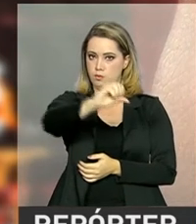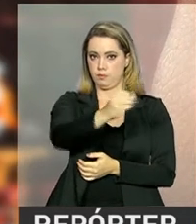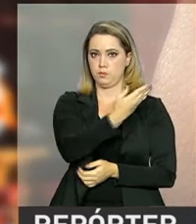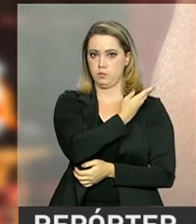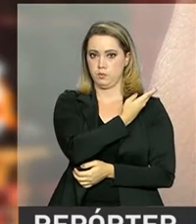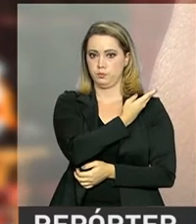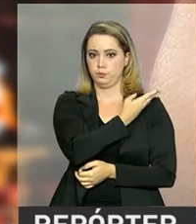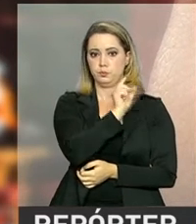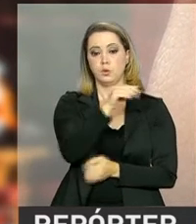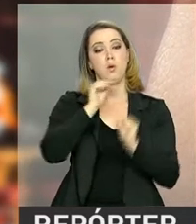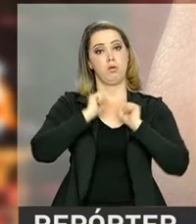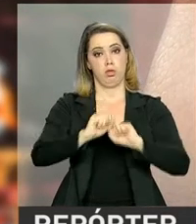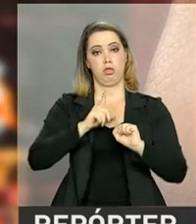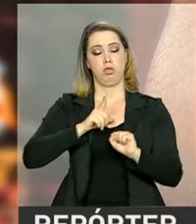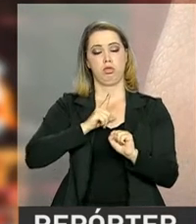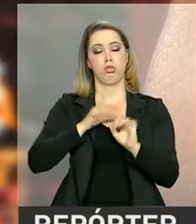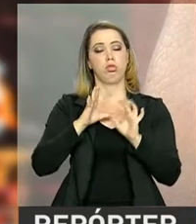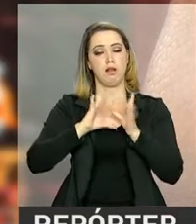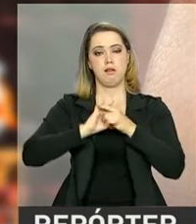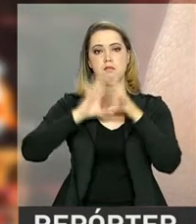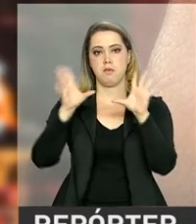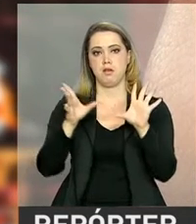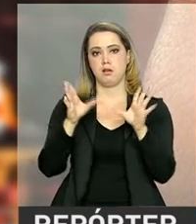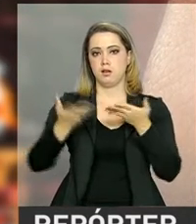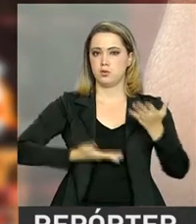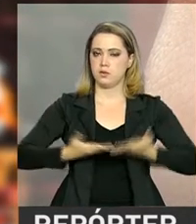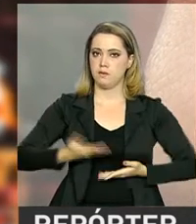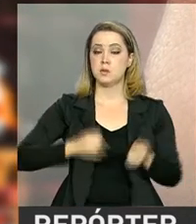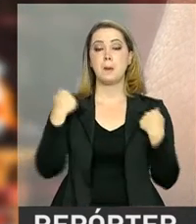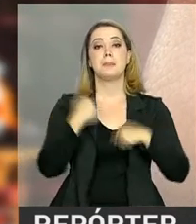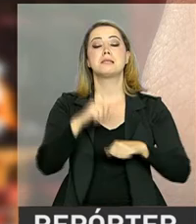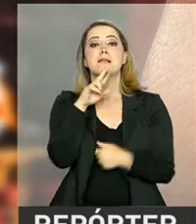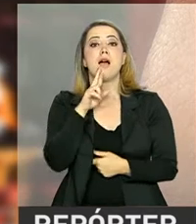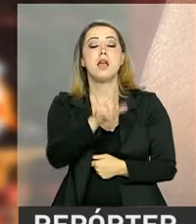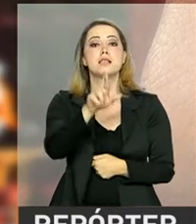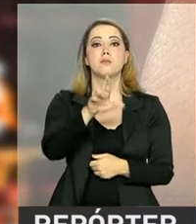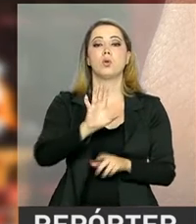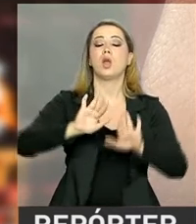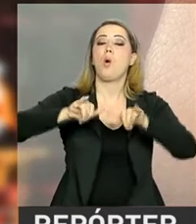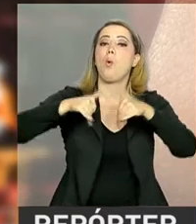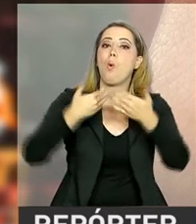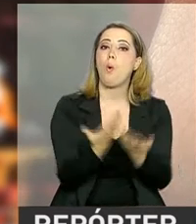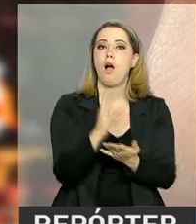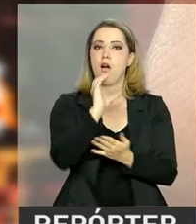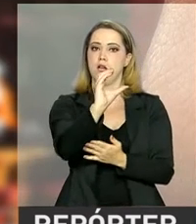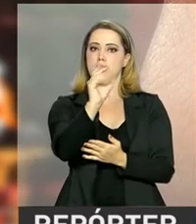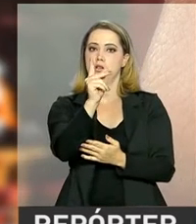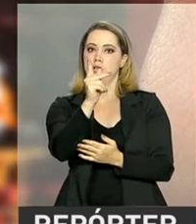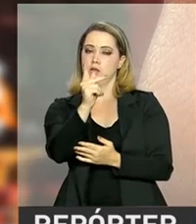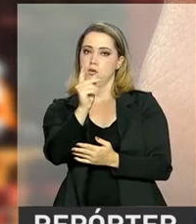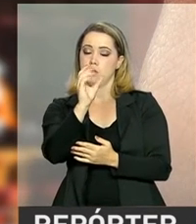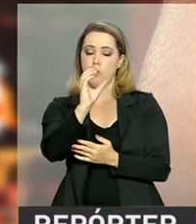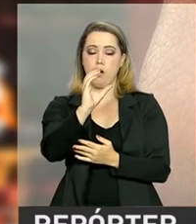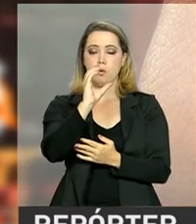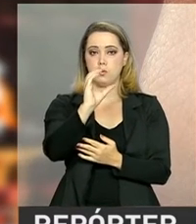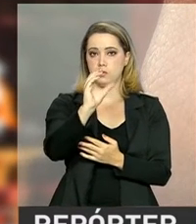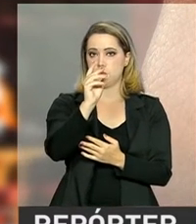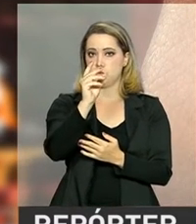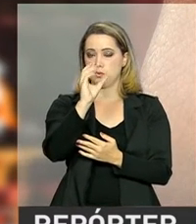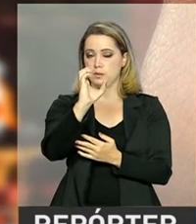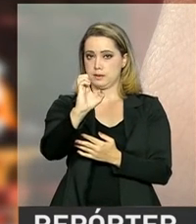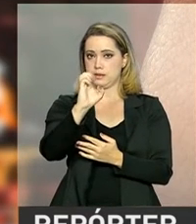informando a disponibilidade dos serviços e deverão responder com o set onde moram para realizar o cadastro a partir daí